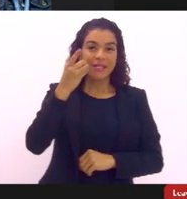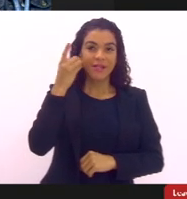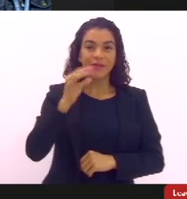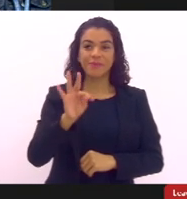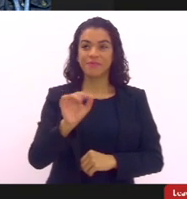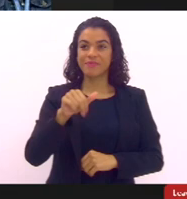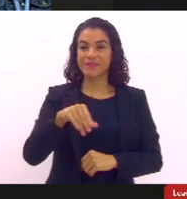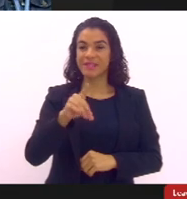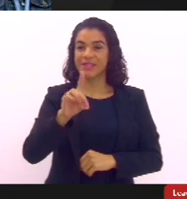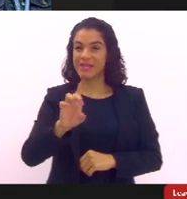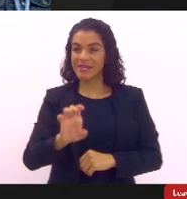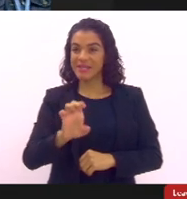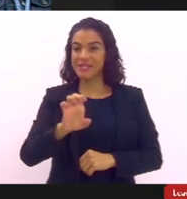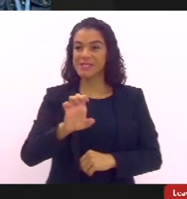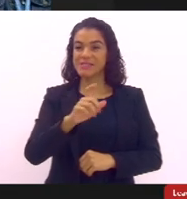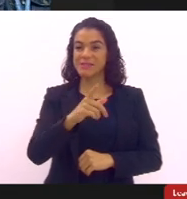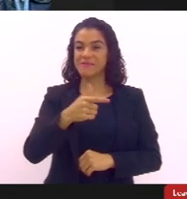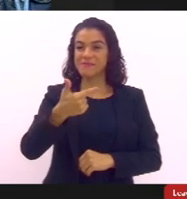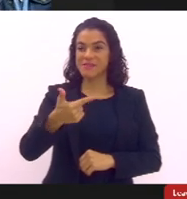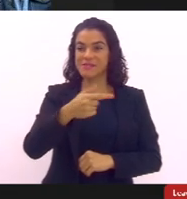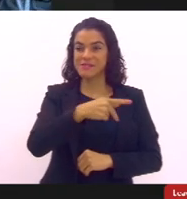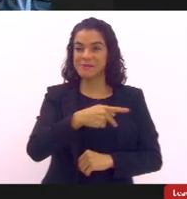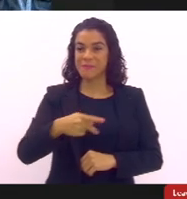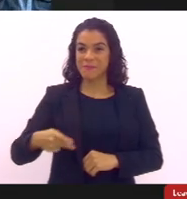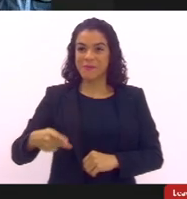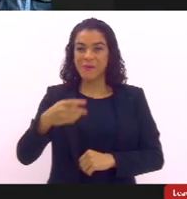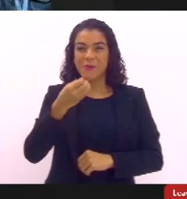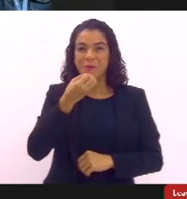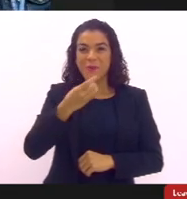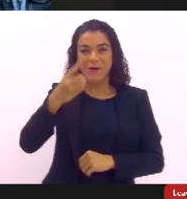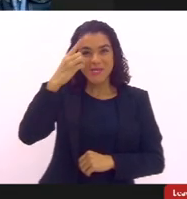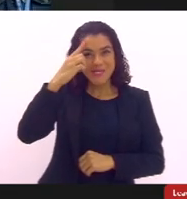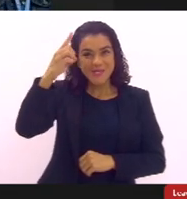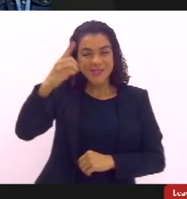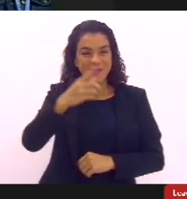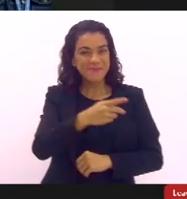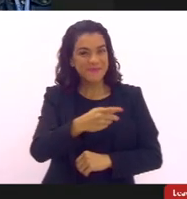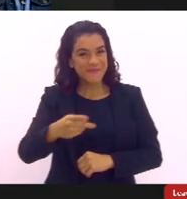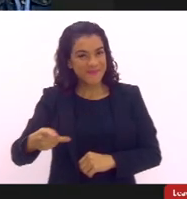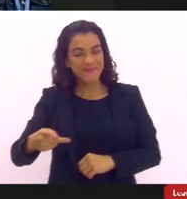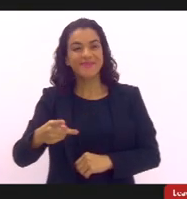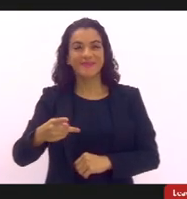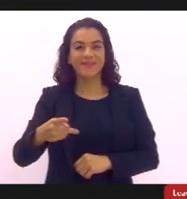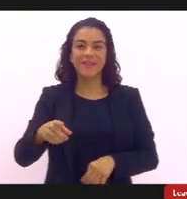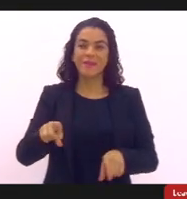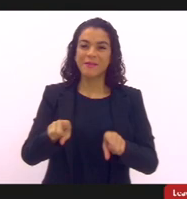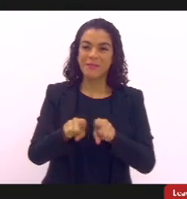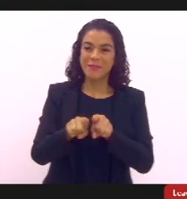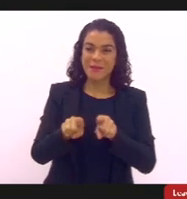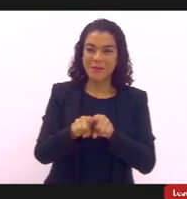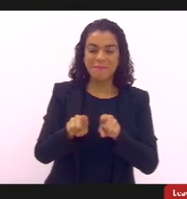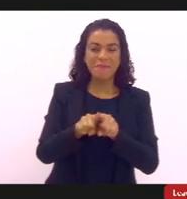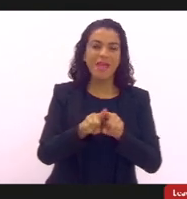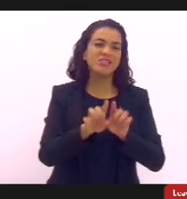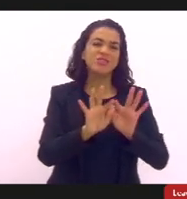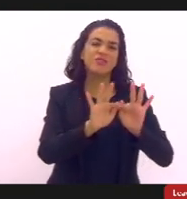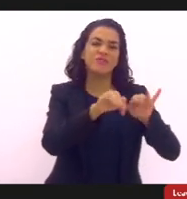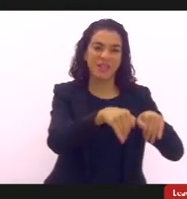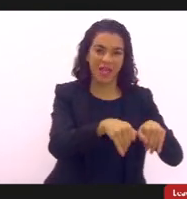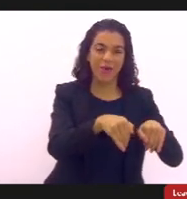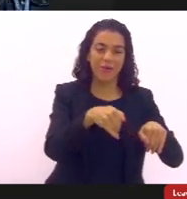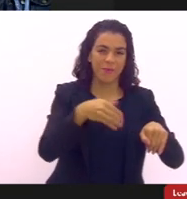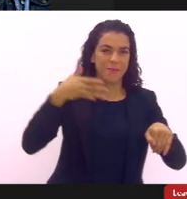vice-presidente, estava em deslocamento. Bom dia, presidente. Bom dia a todos. Também vou deixar para fazer meus comentários no